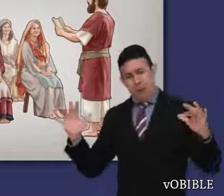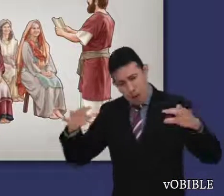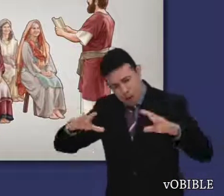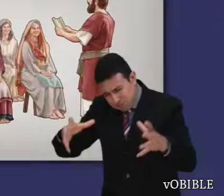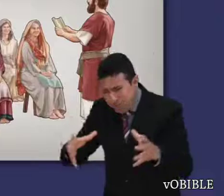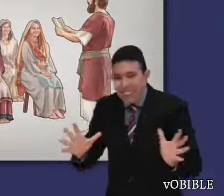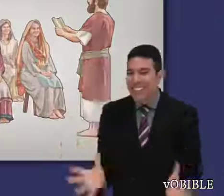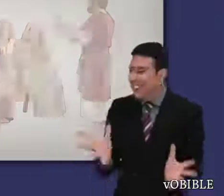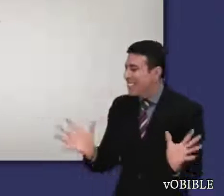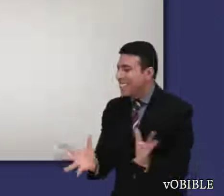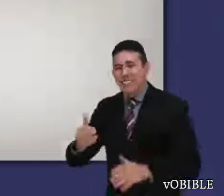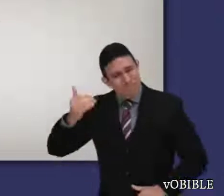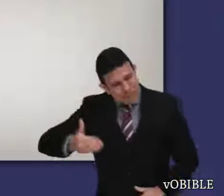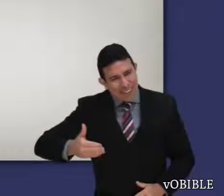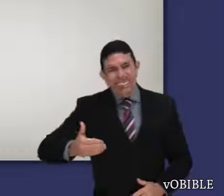fim se aproxima.